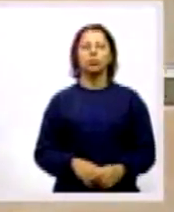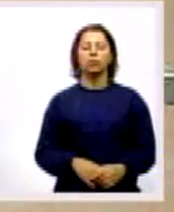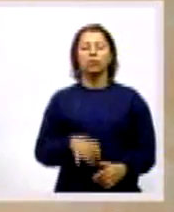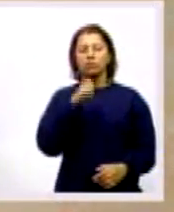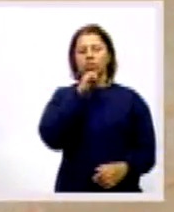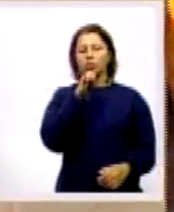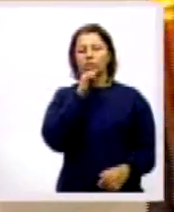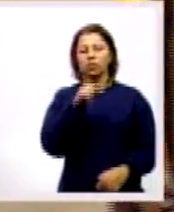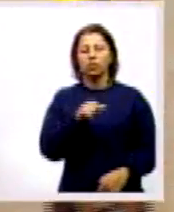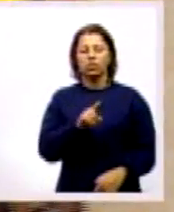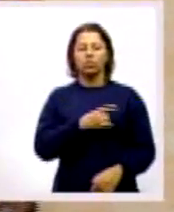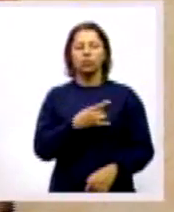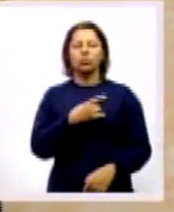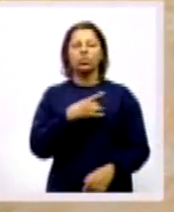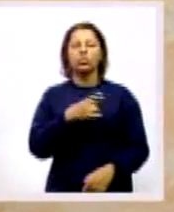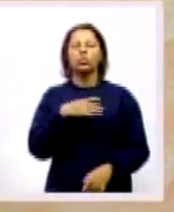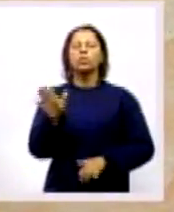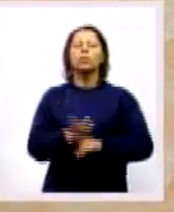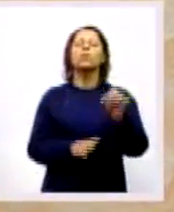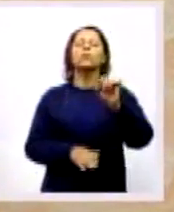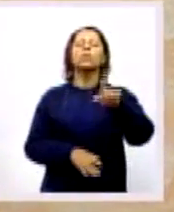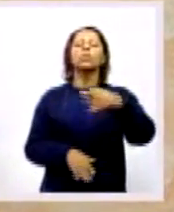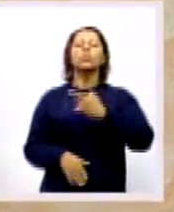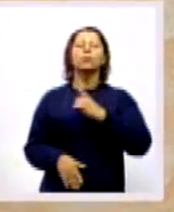tenha uma fobia. Qual é o seu pior medo na vida?